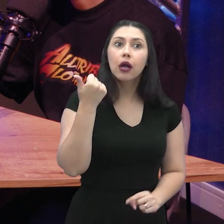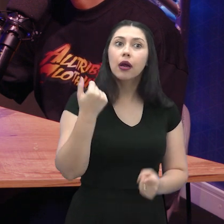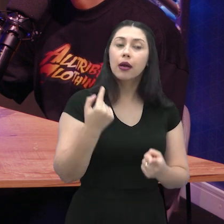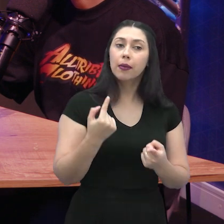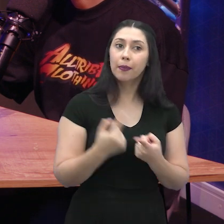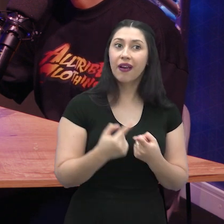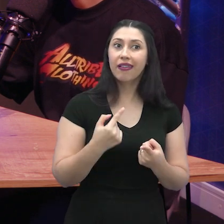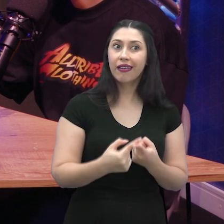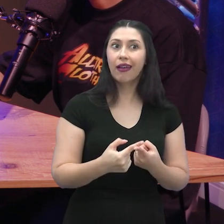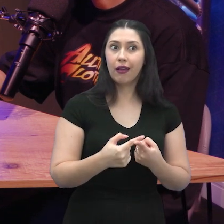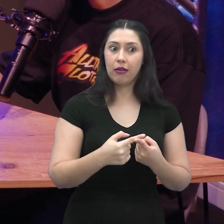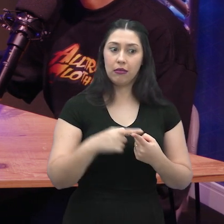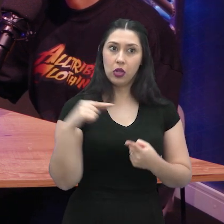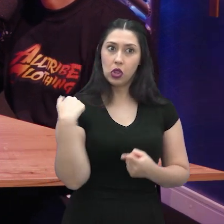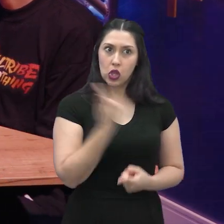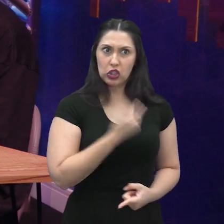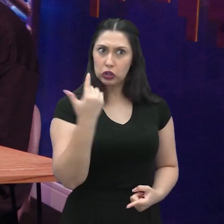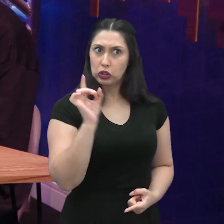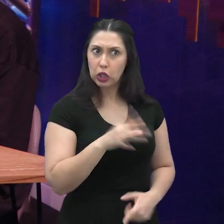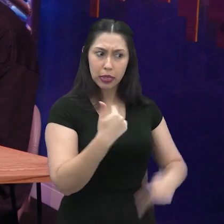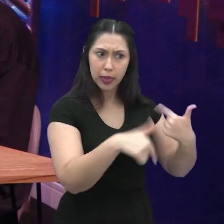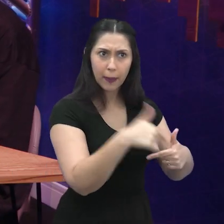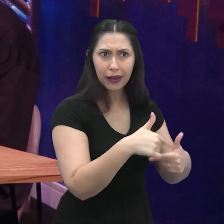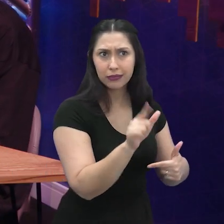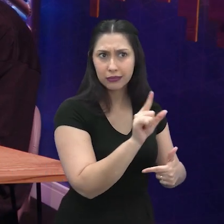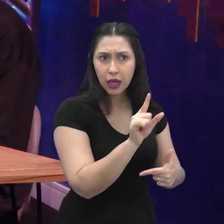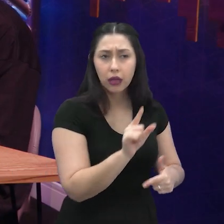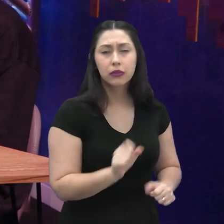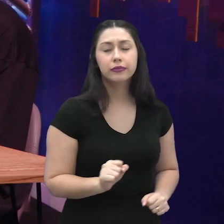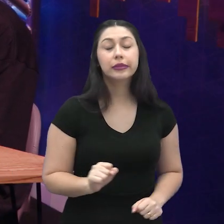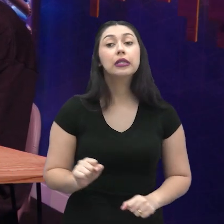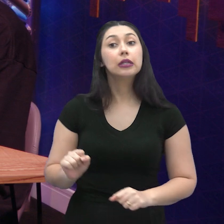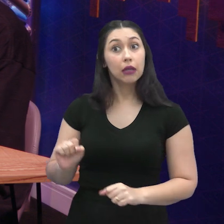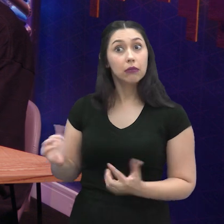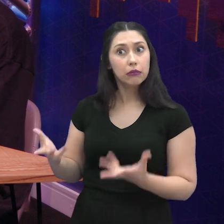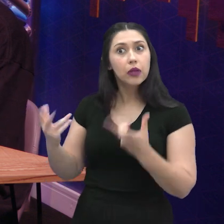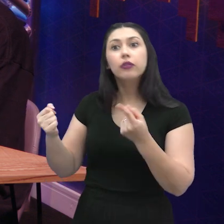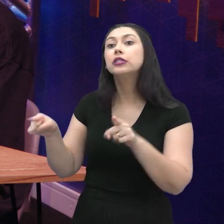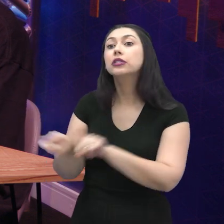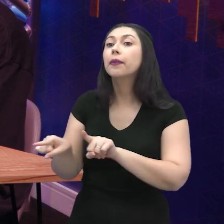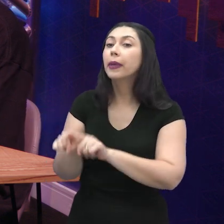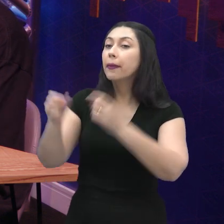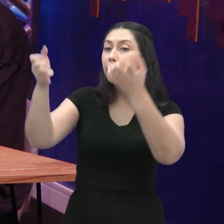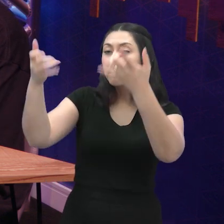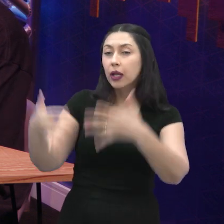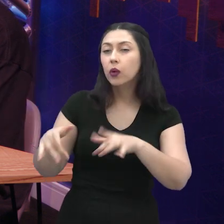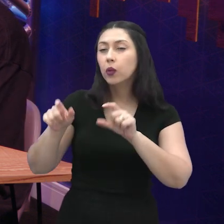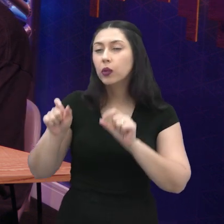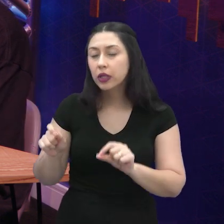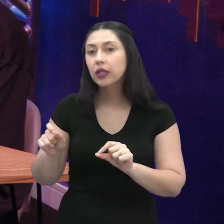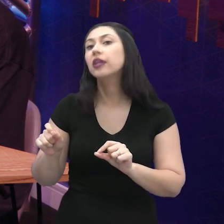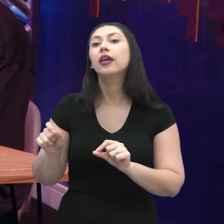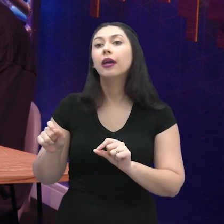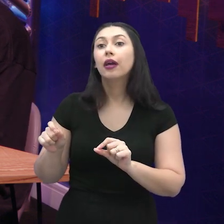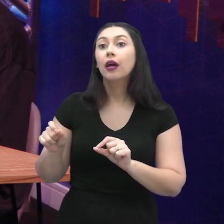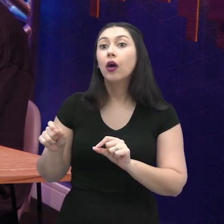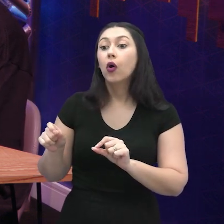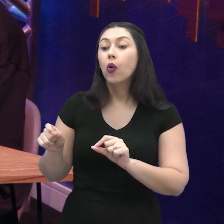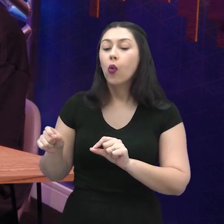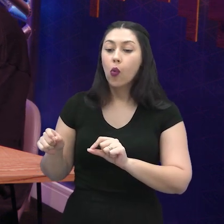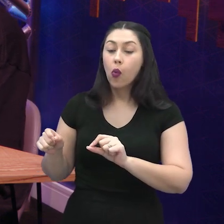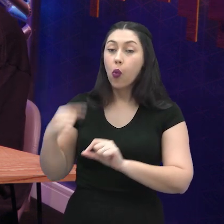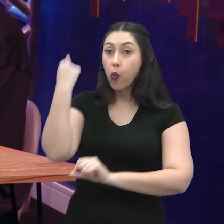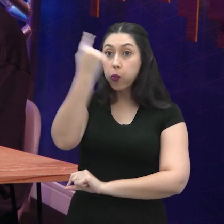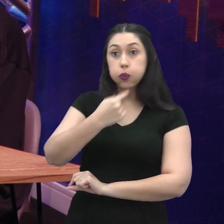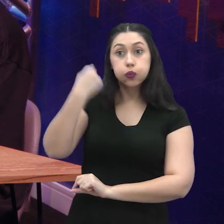trabalho, como preconizado pelo movimento VAT. É incrível. Daí ele segue ainda falando um pouquinho sobre essa